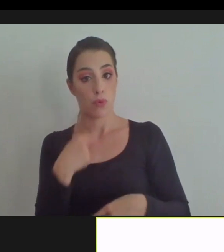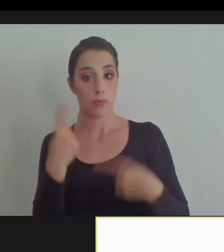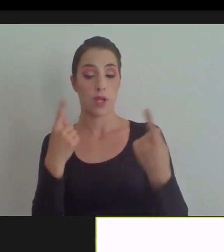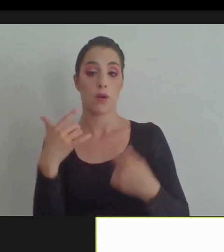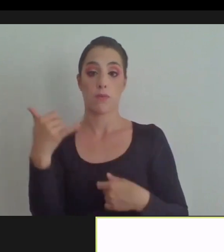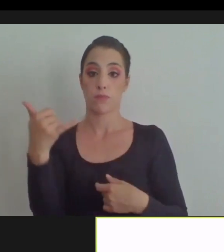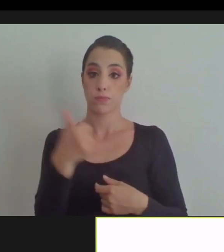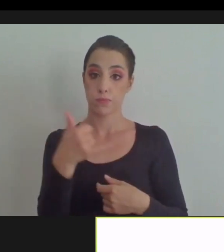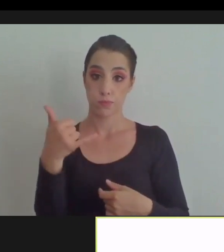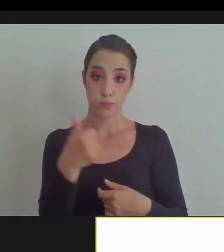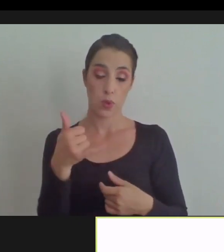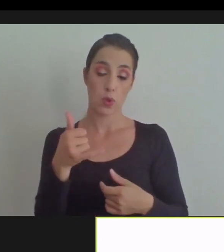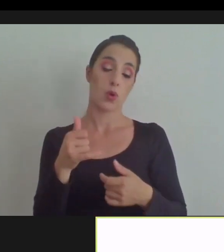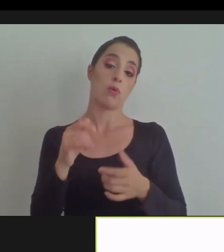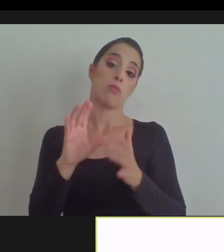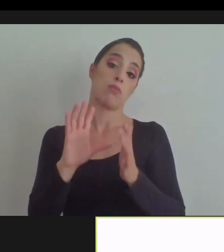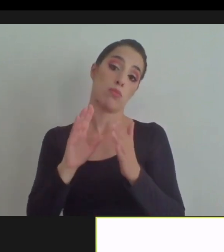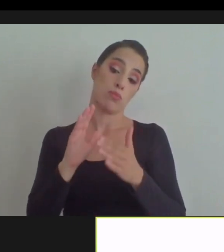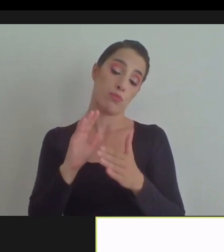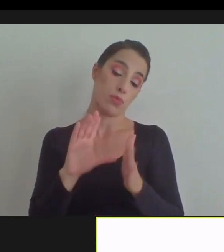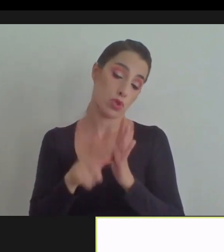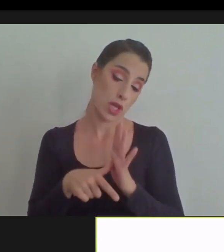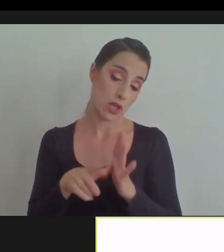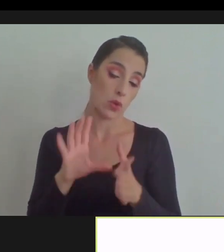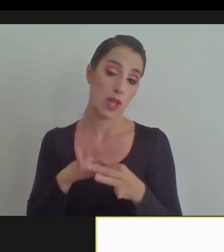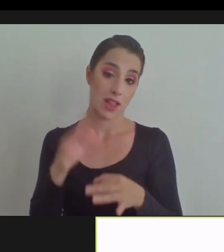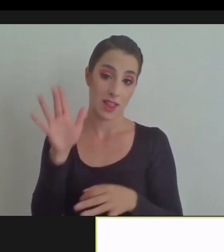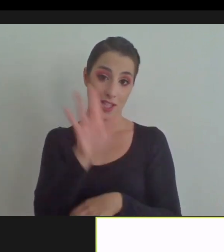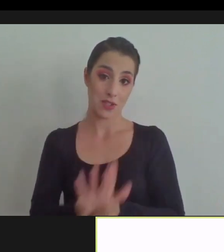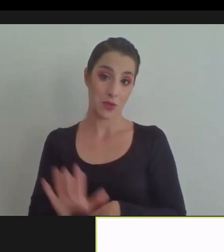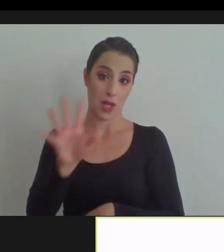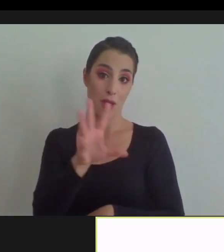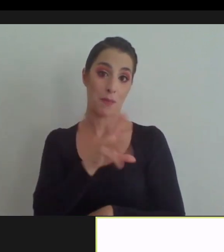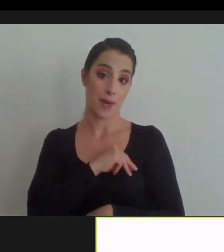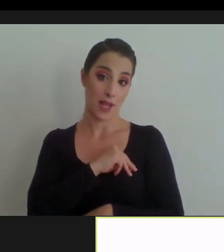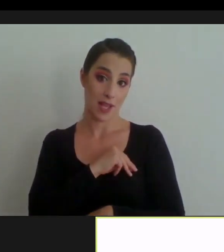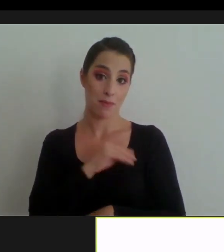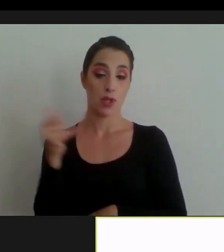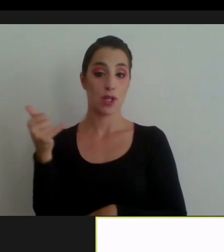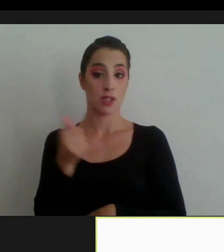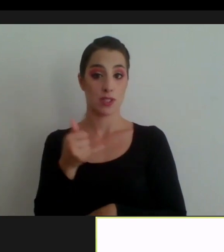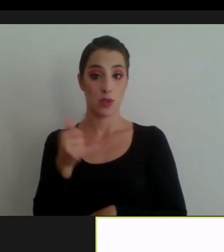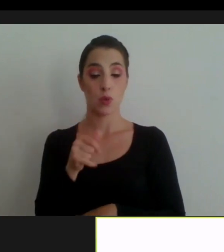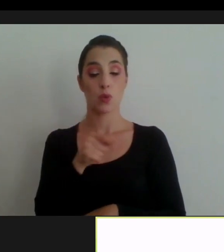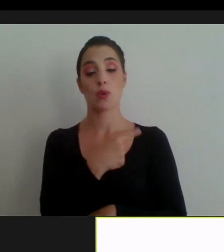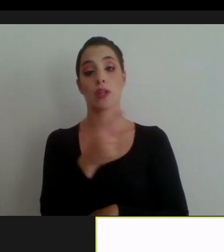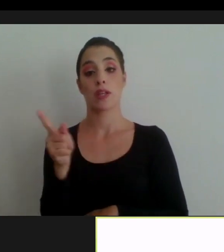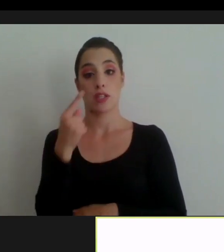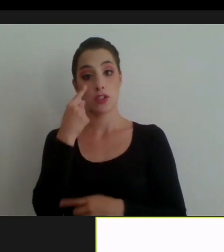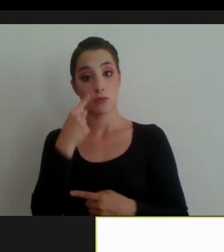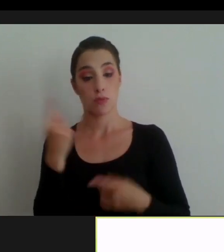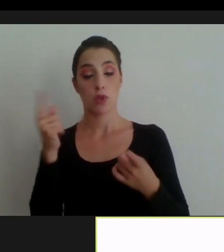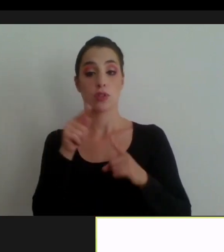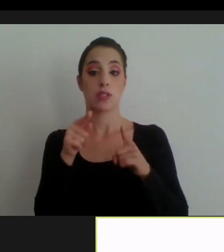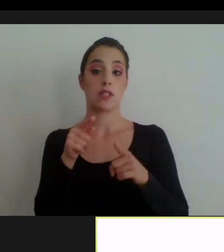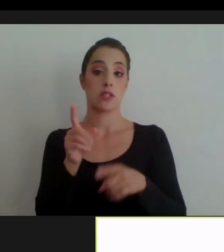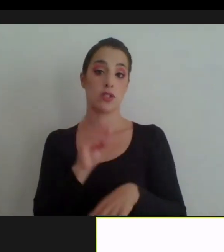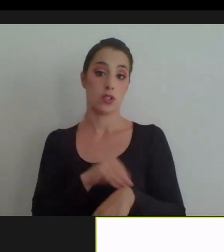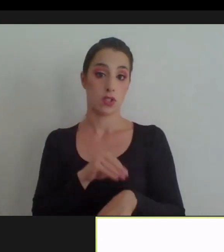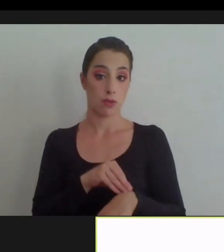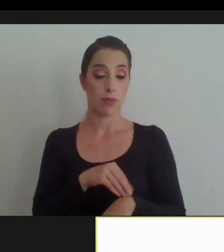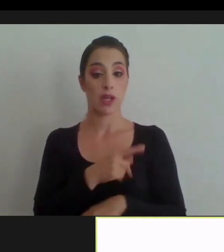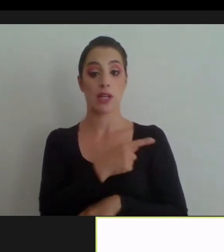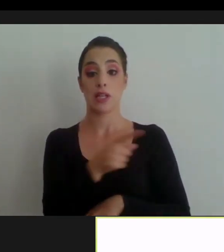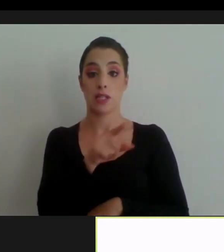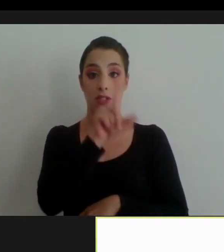nacional. Tem muita aceitação a nível dos munícipes e eles são testemunhas disso, tanto que eles mesmos, os